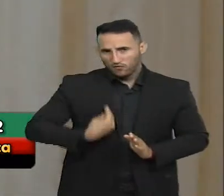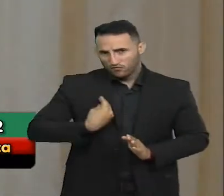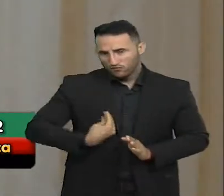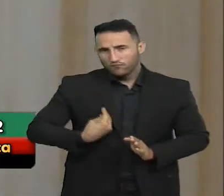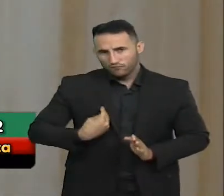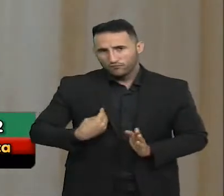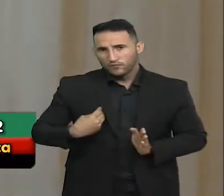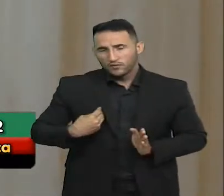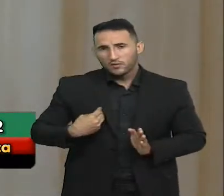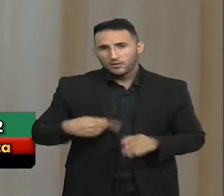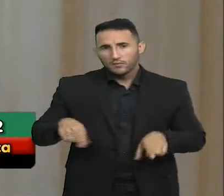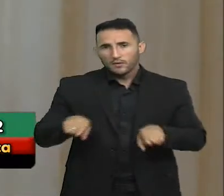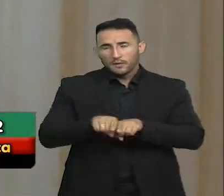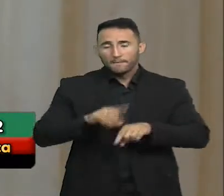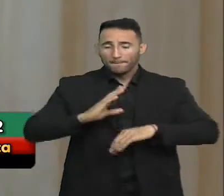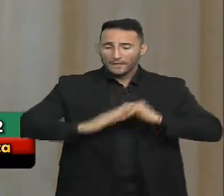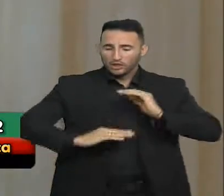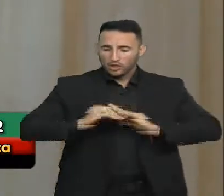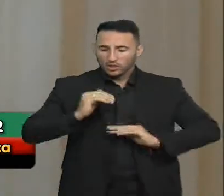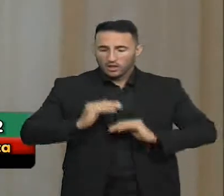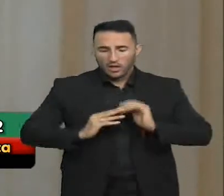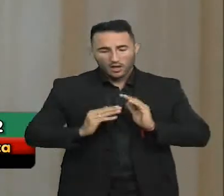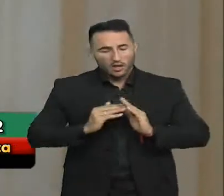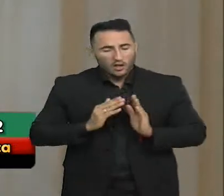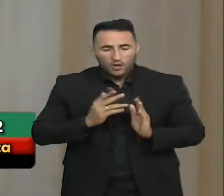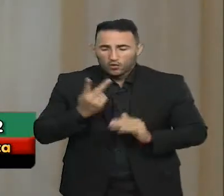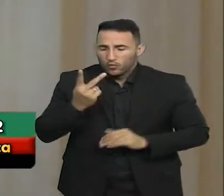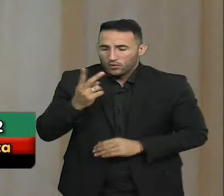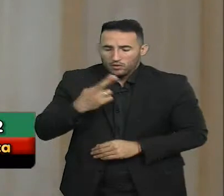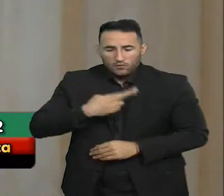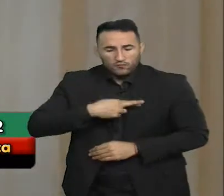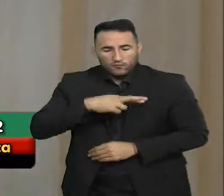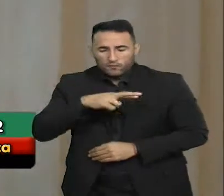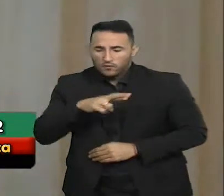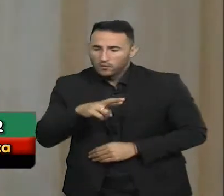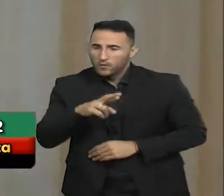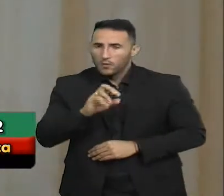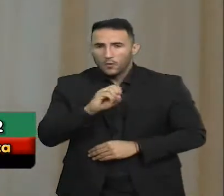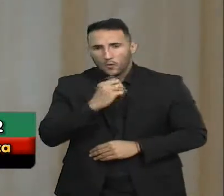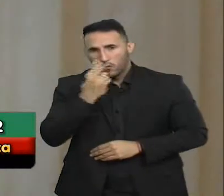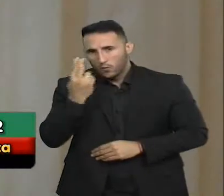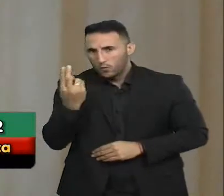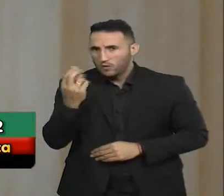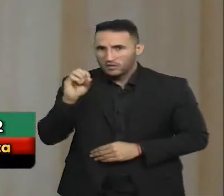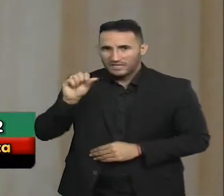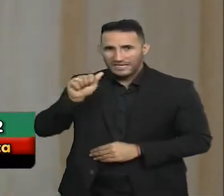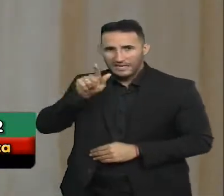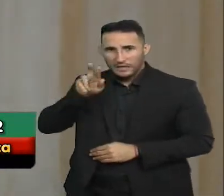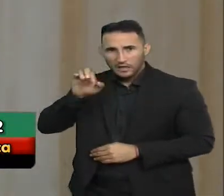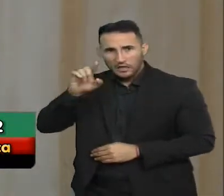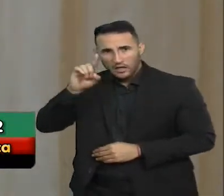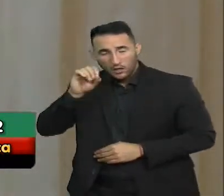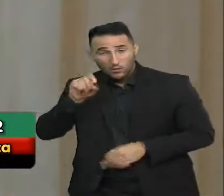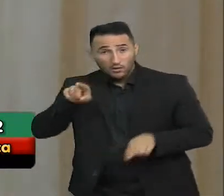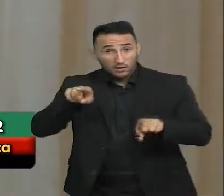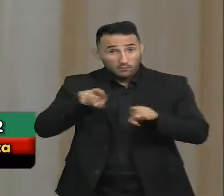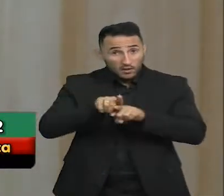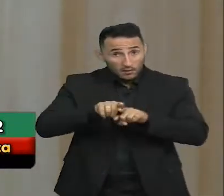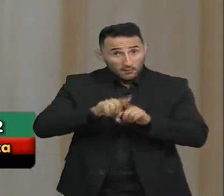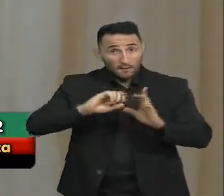praticarem o seu sagrado, o reverenciar o seu sagrado, e, principalmente, para